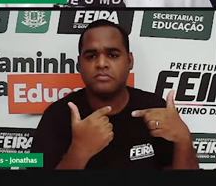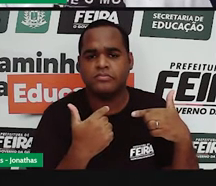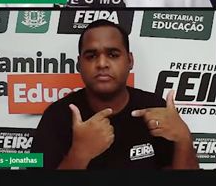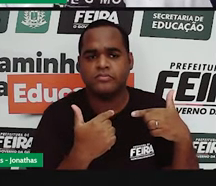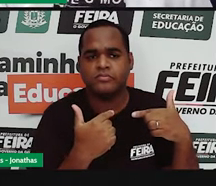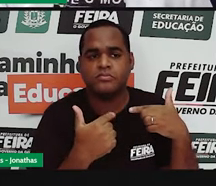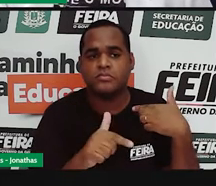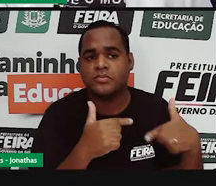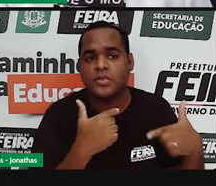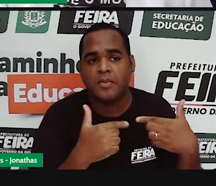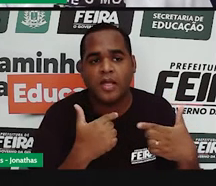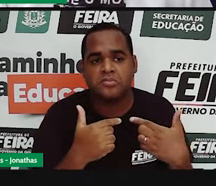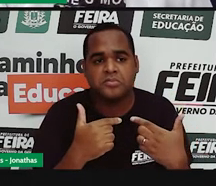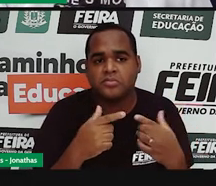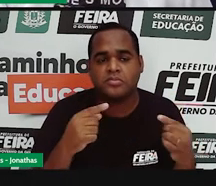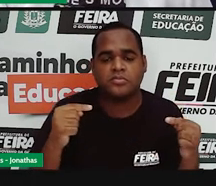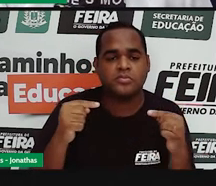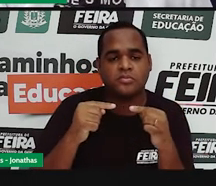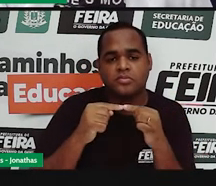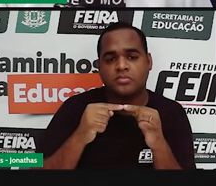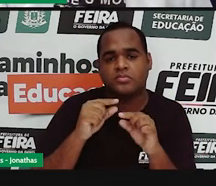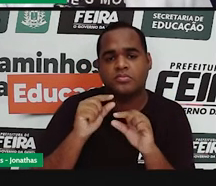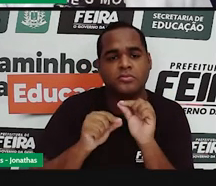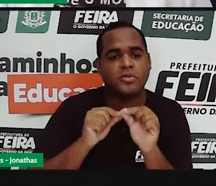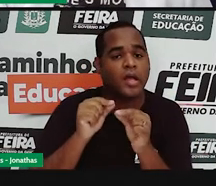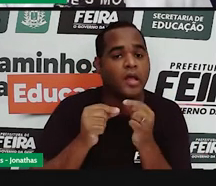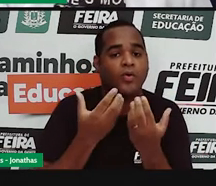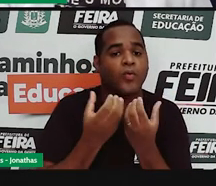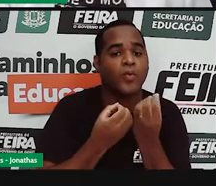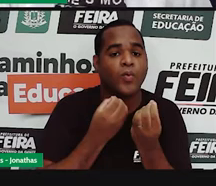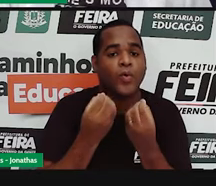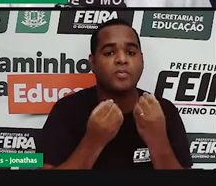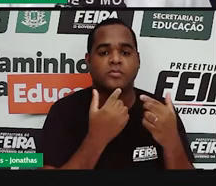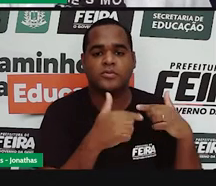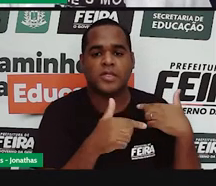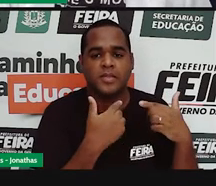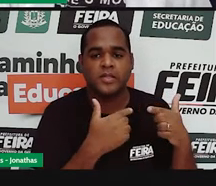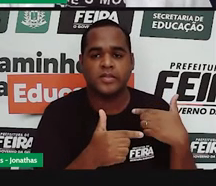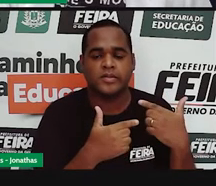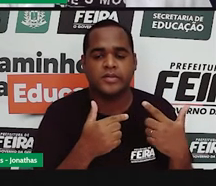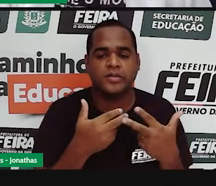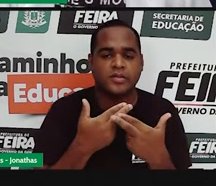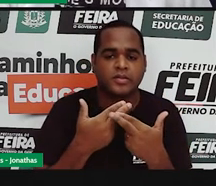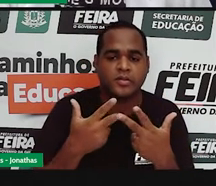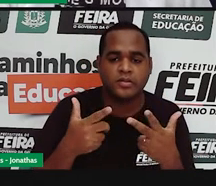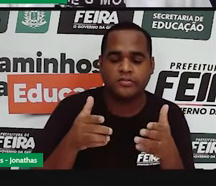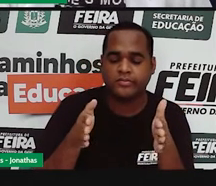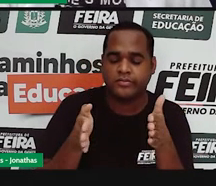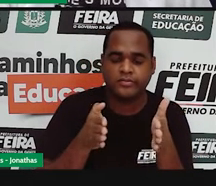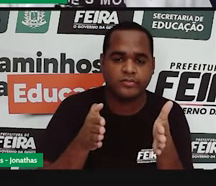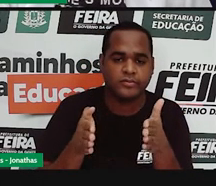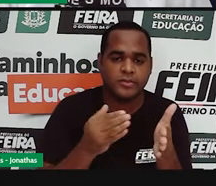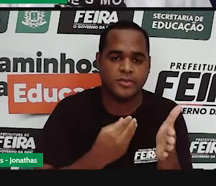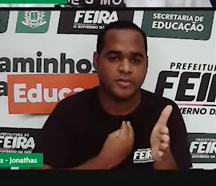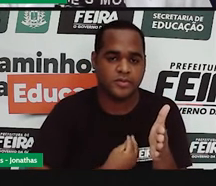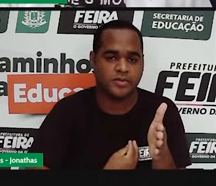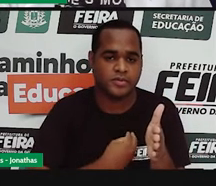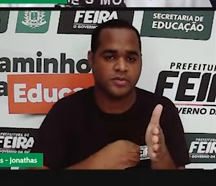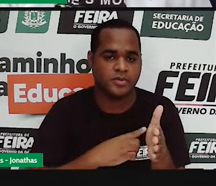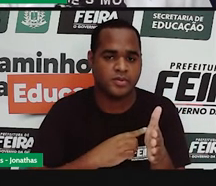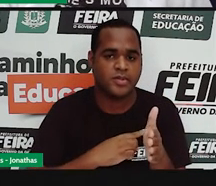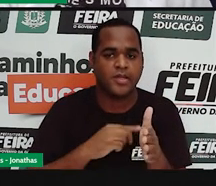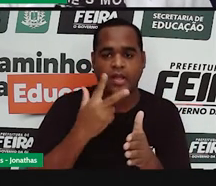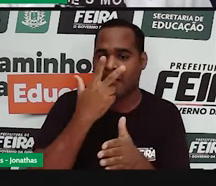Trabalho e como o trabalho era visto em um período